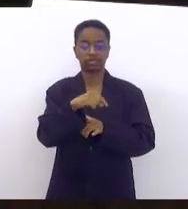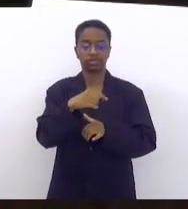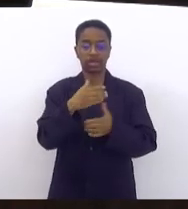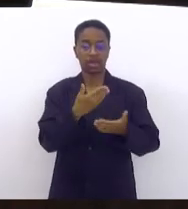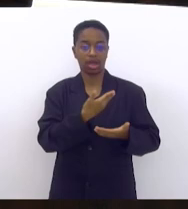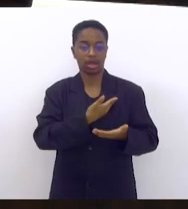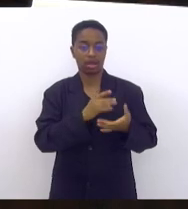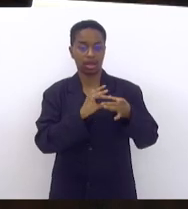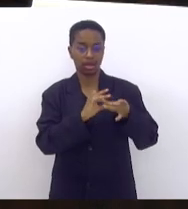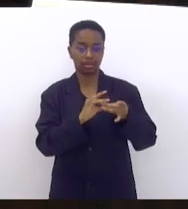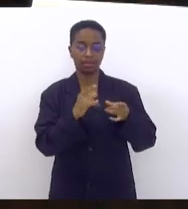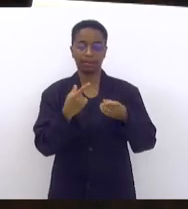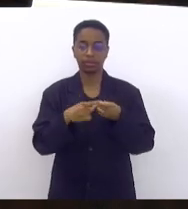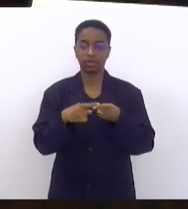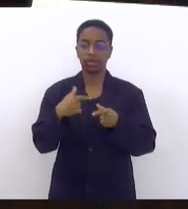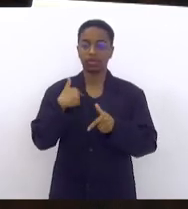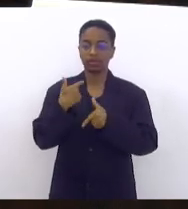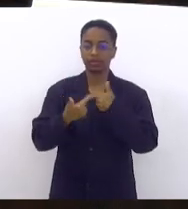função